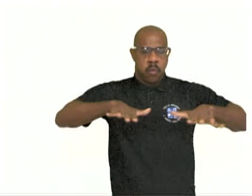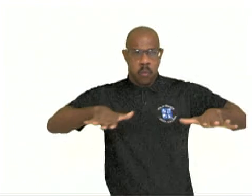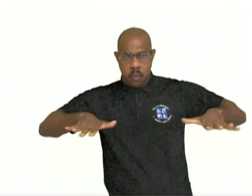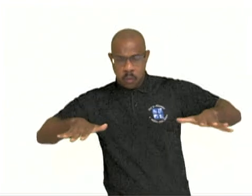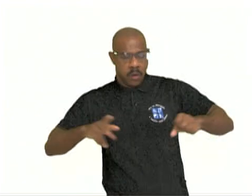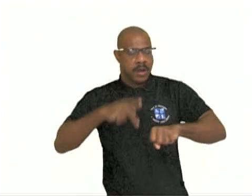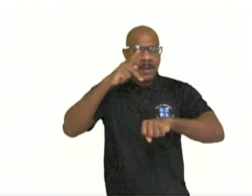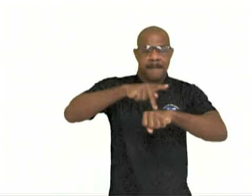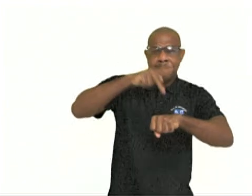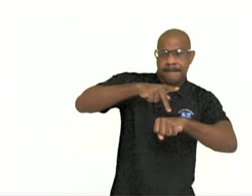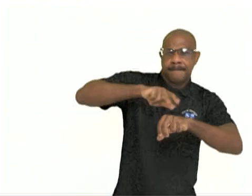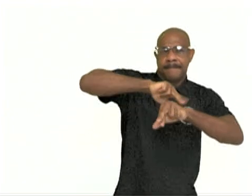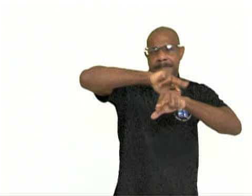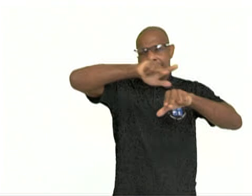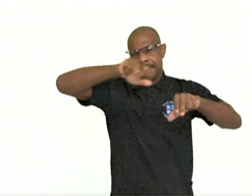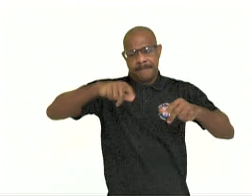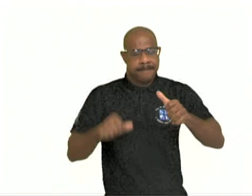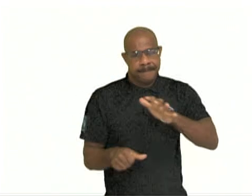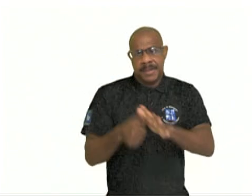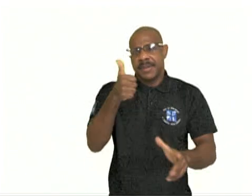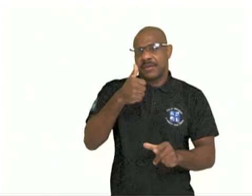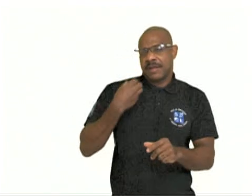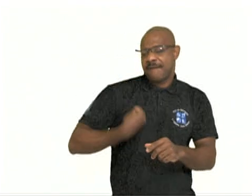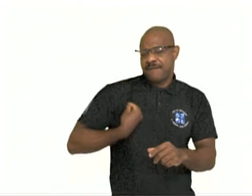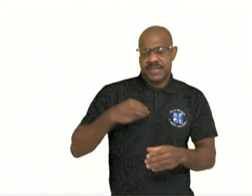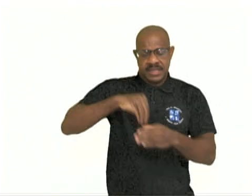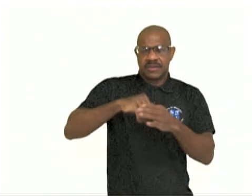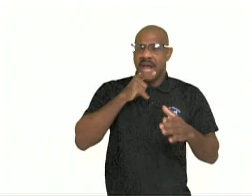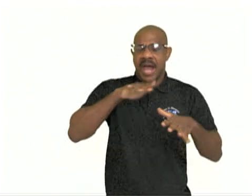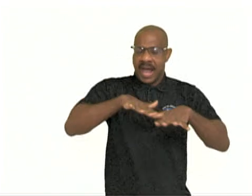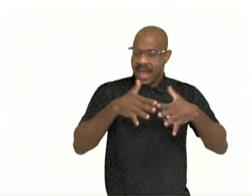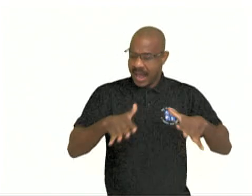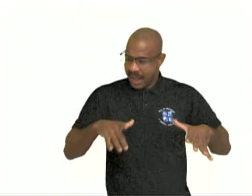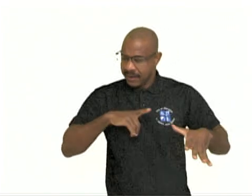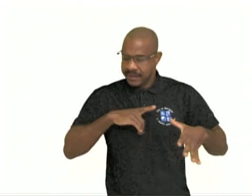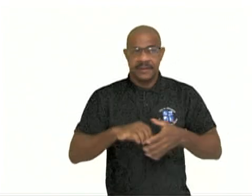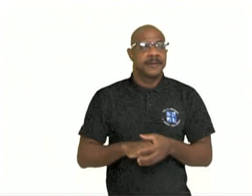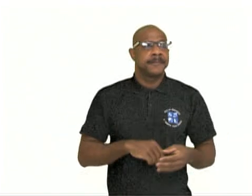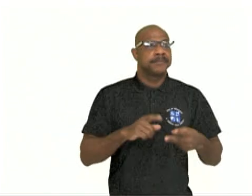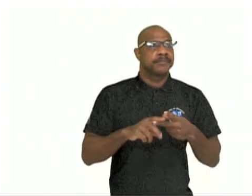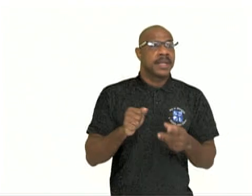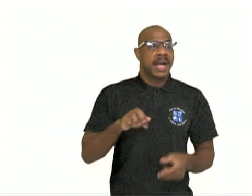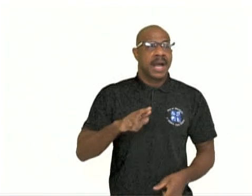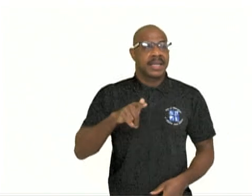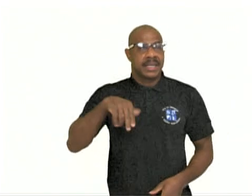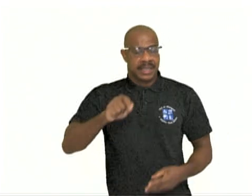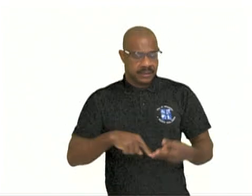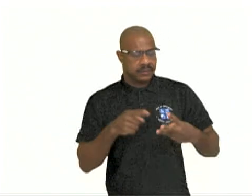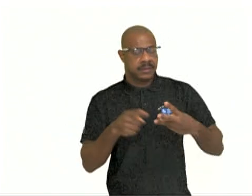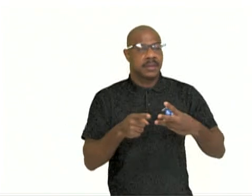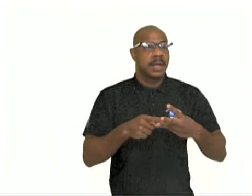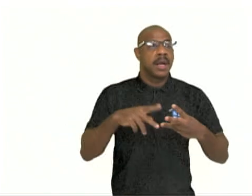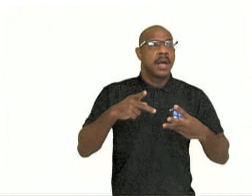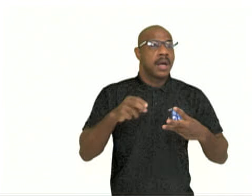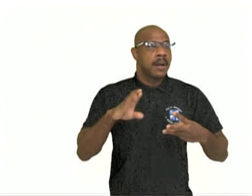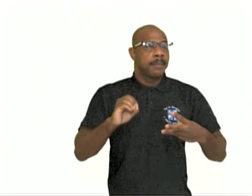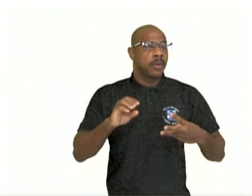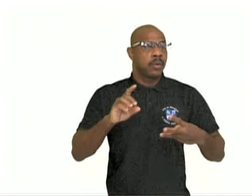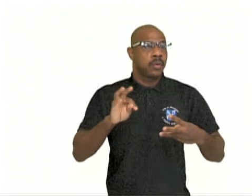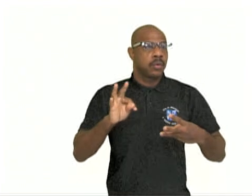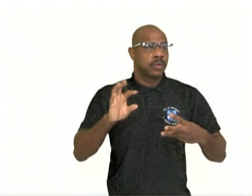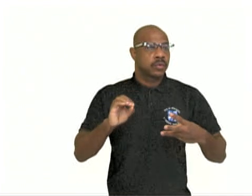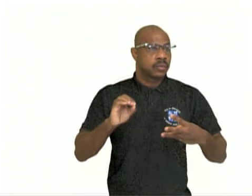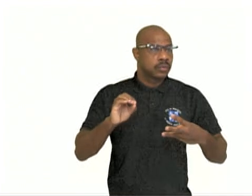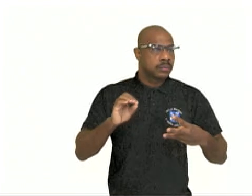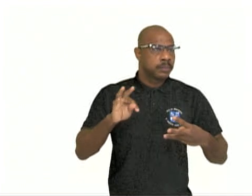das rochas e das primeiras formas de vida, que é o Arqueano, e o Proterozoico, que é a concentração